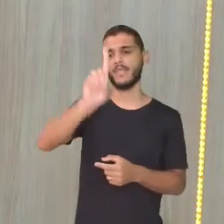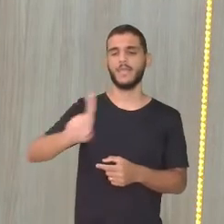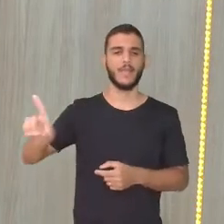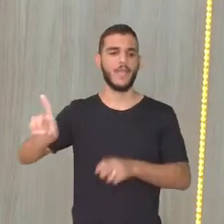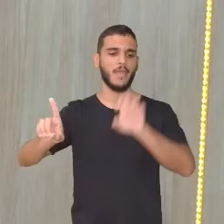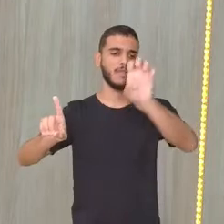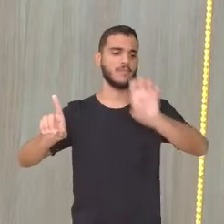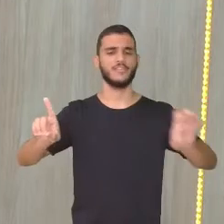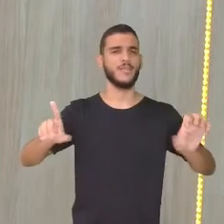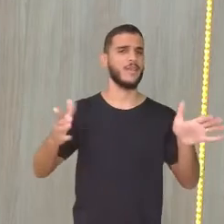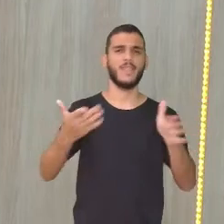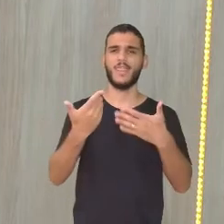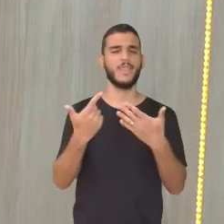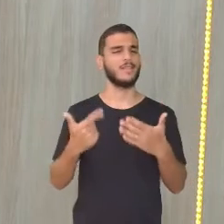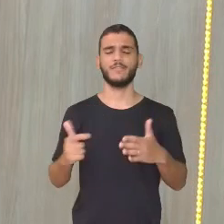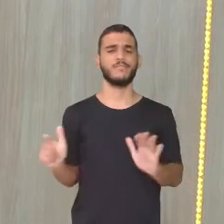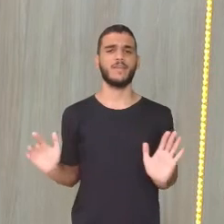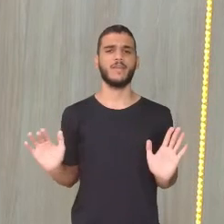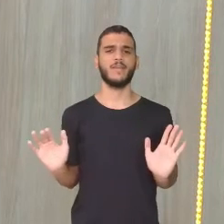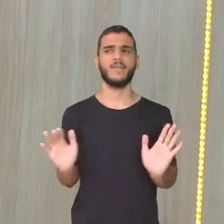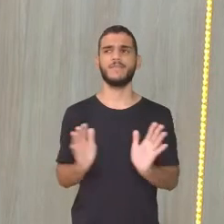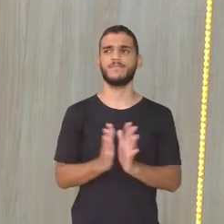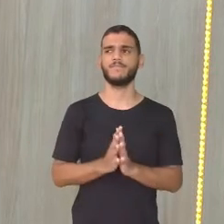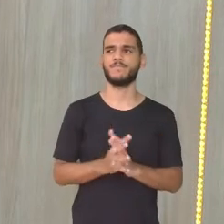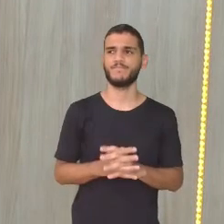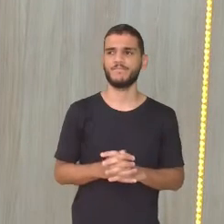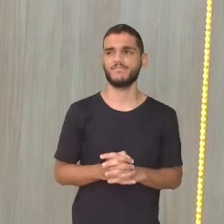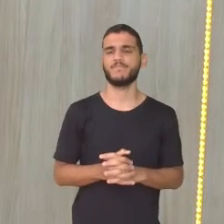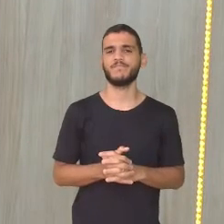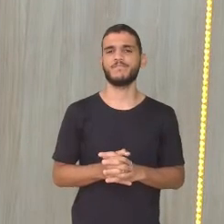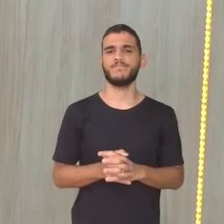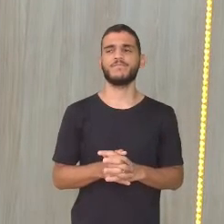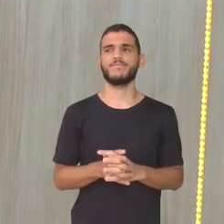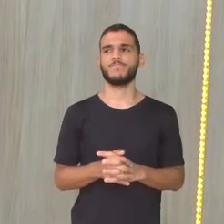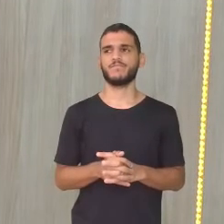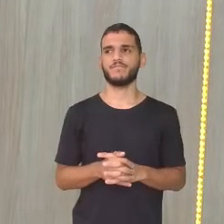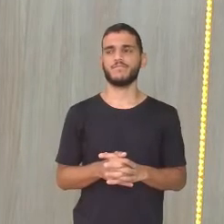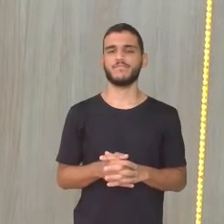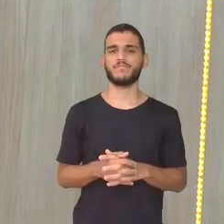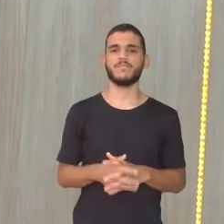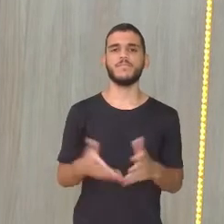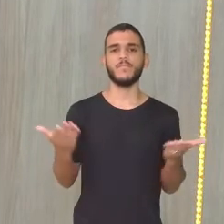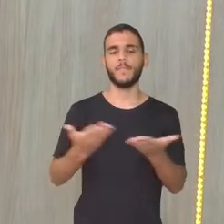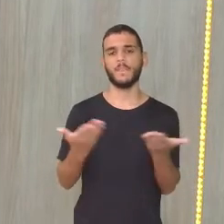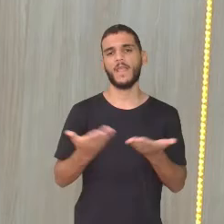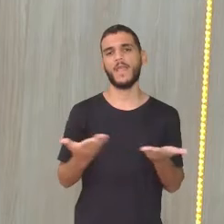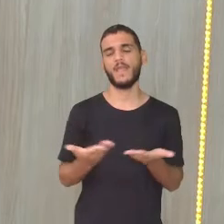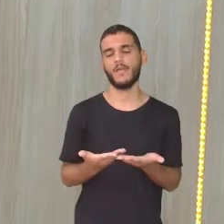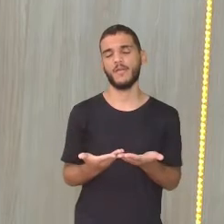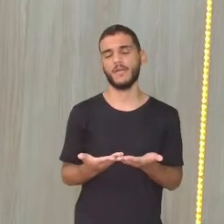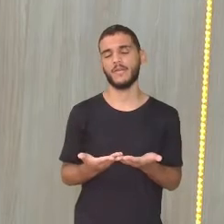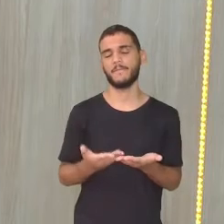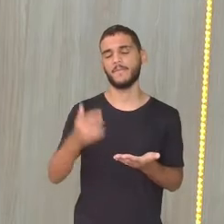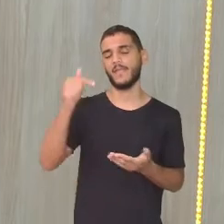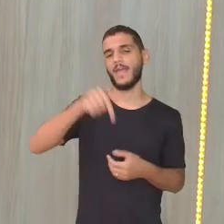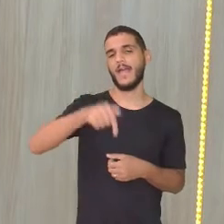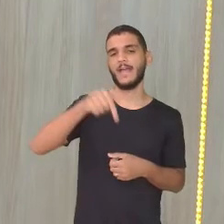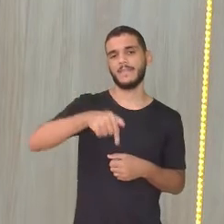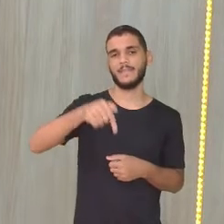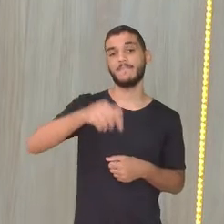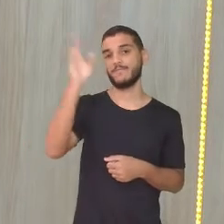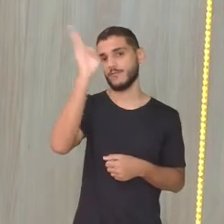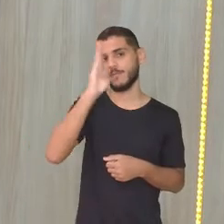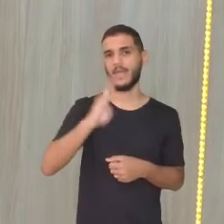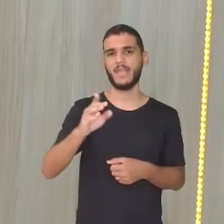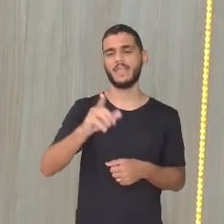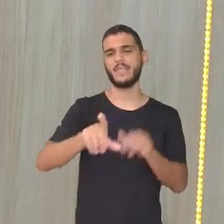diretiva, né, que vai favorecer uns. Aqui a gente, infelizmente, tem a coisa de a lei serve para uns E pra e outros não não. serve para outros, né?